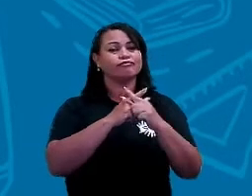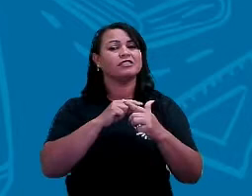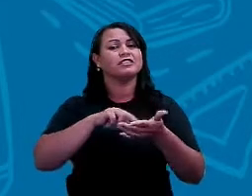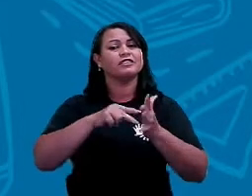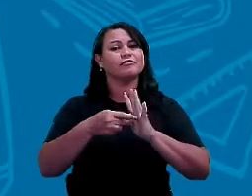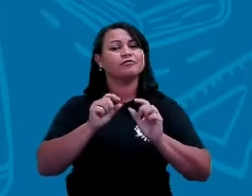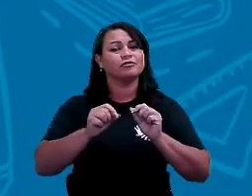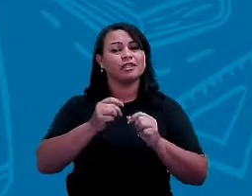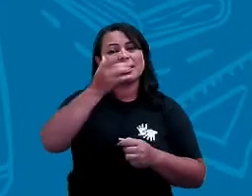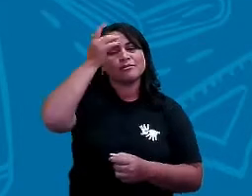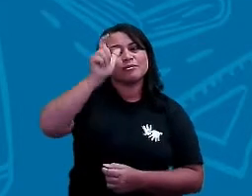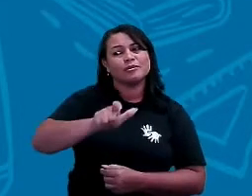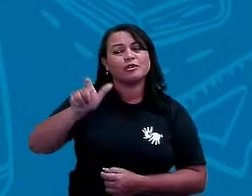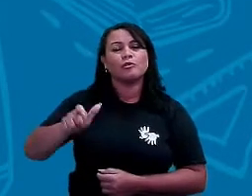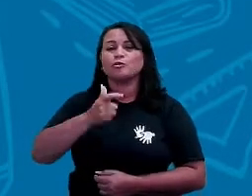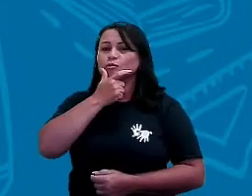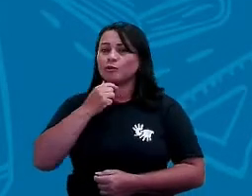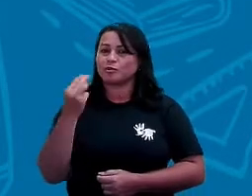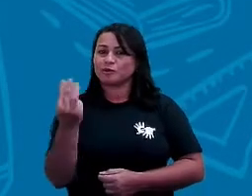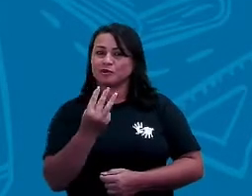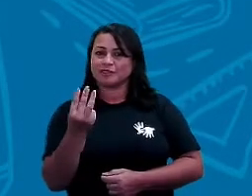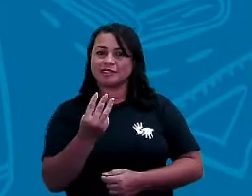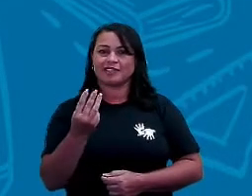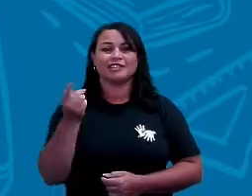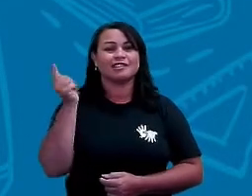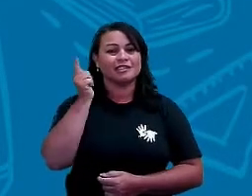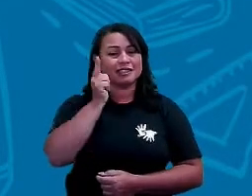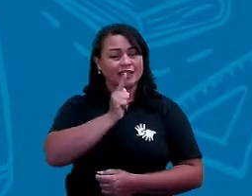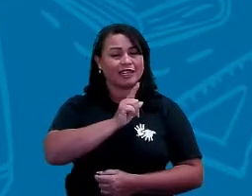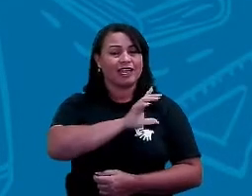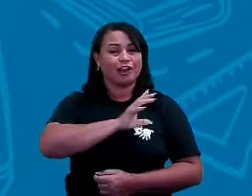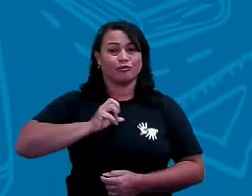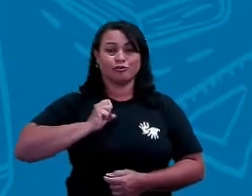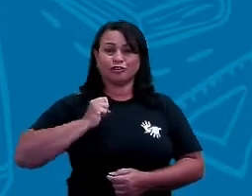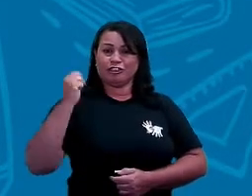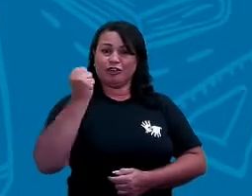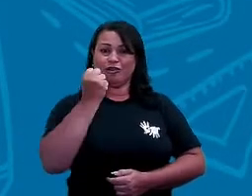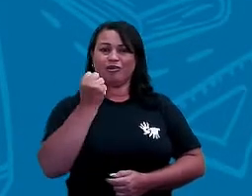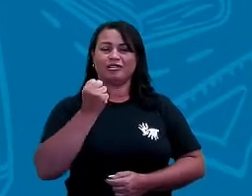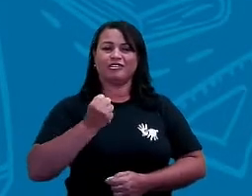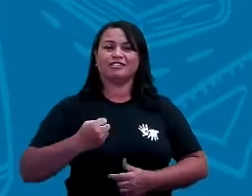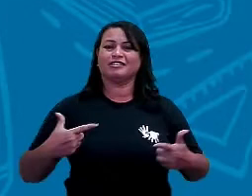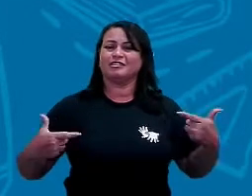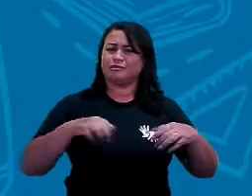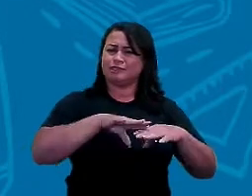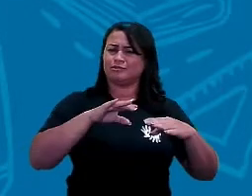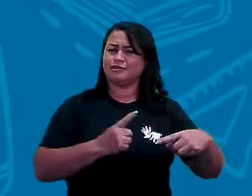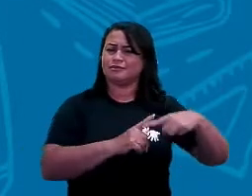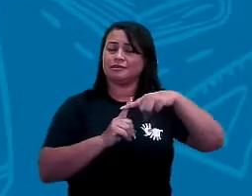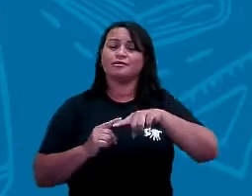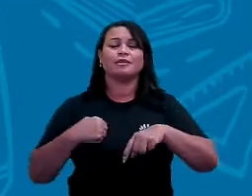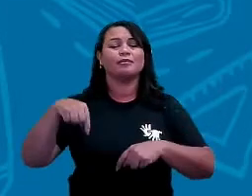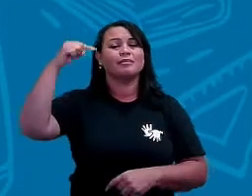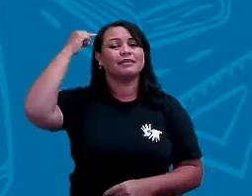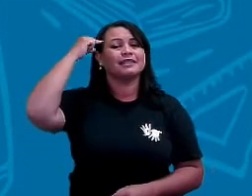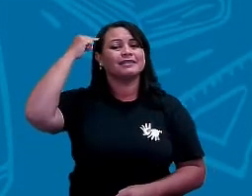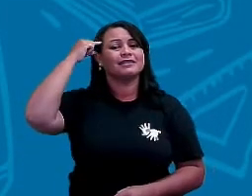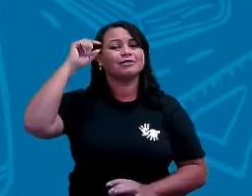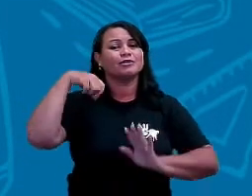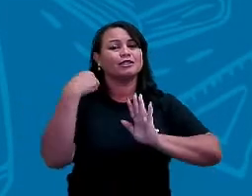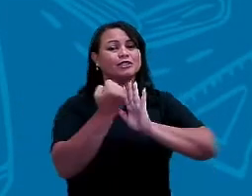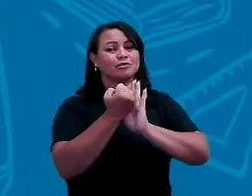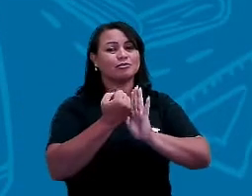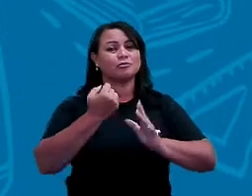da Batalha do Monte das Tabocas, tá certo? Então, quando a gente vai pensar num símbolo municipal, a gente vai pensar